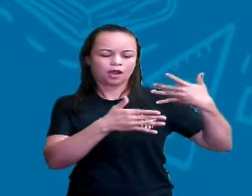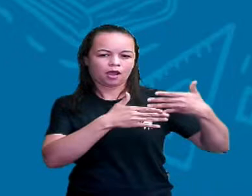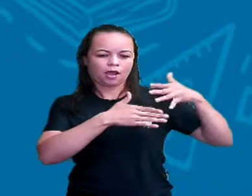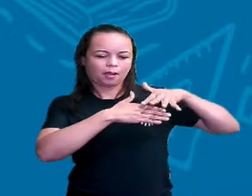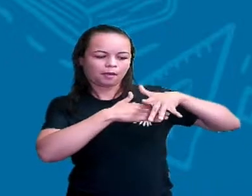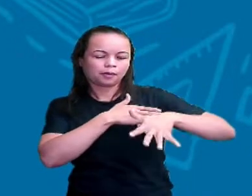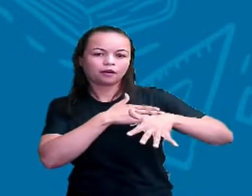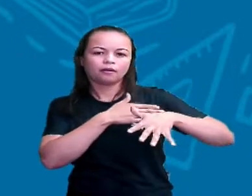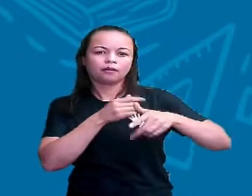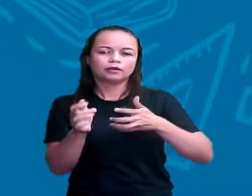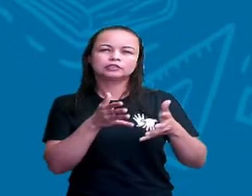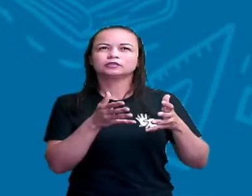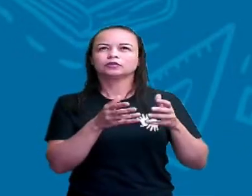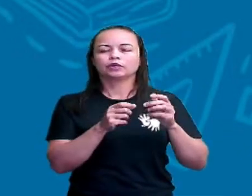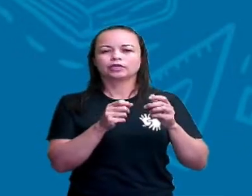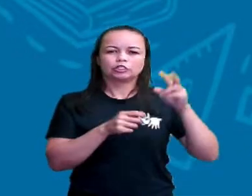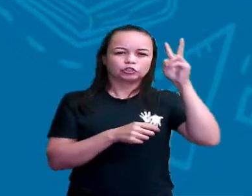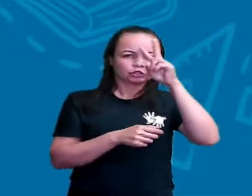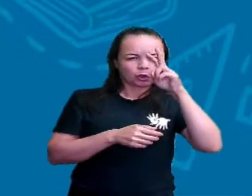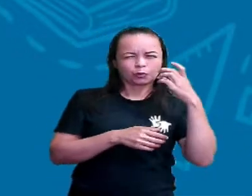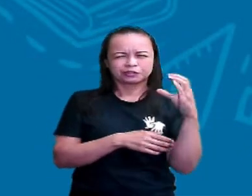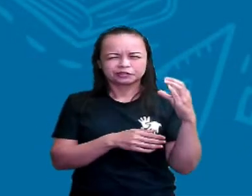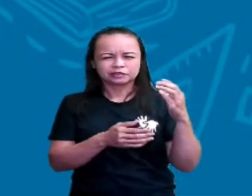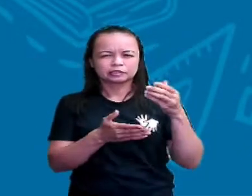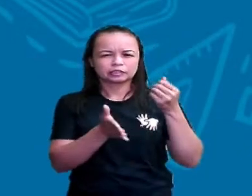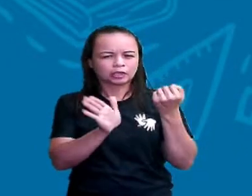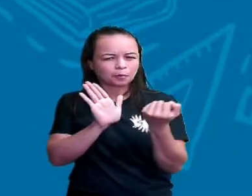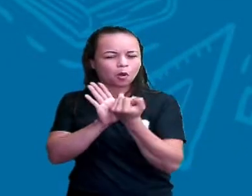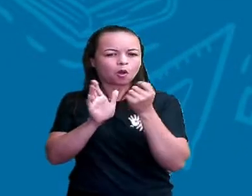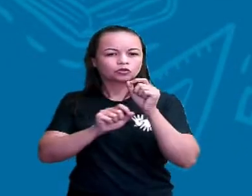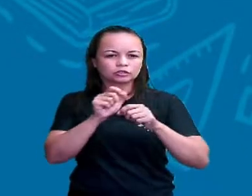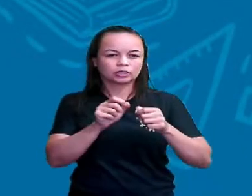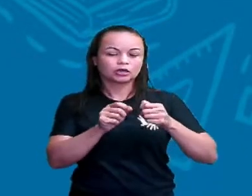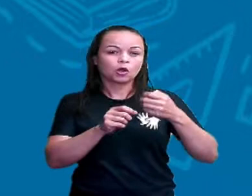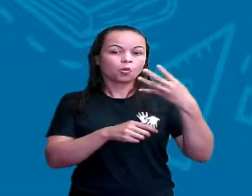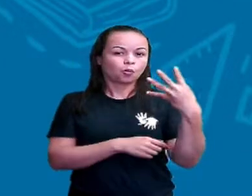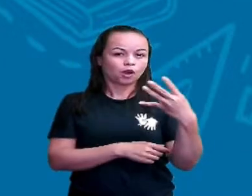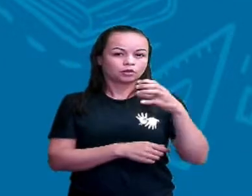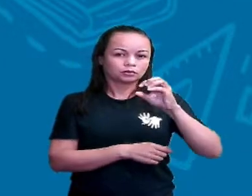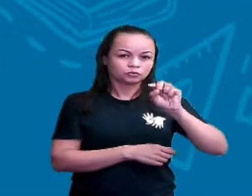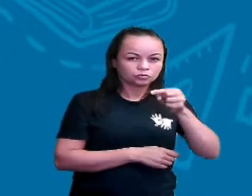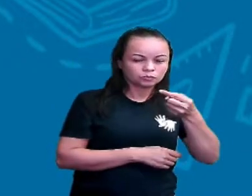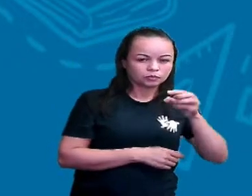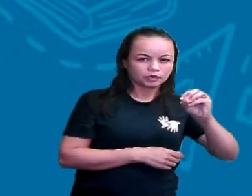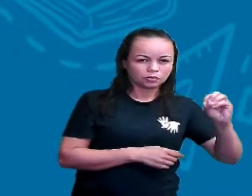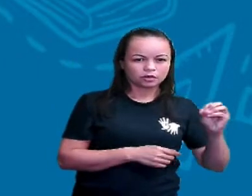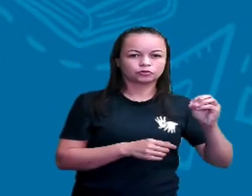que aí, historicamente, né, cientificamente, é datado aproximadamente 4.000 anos antes do nascimento